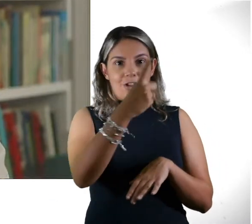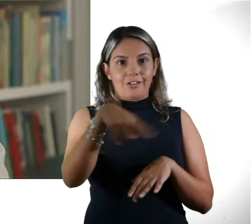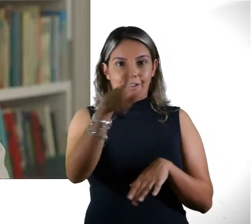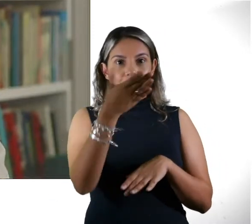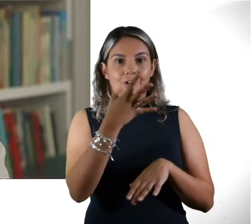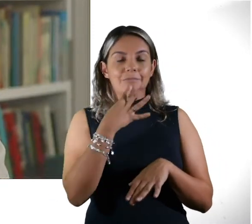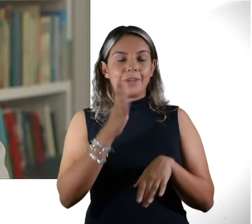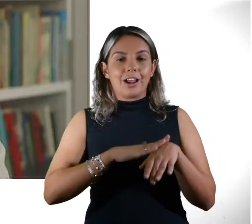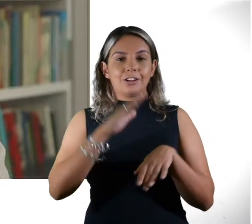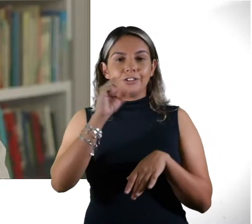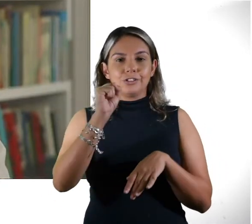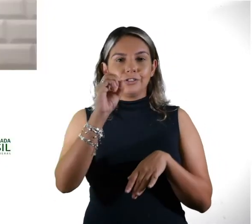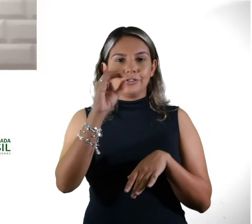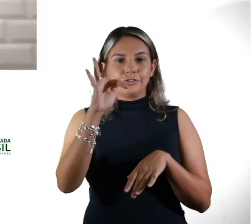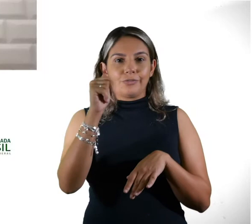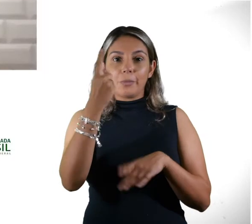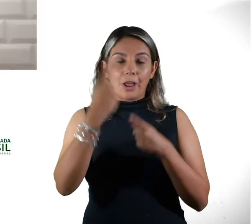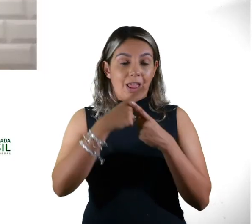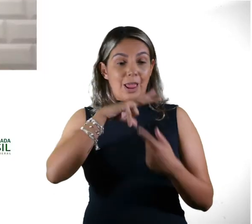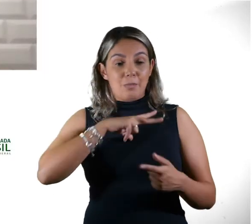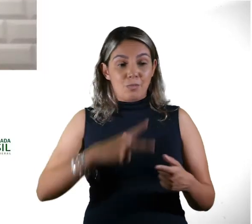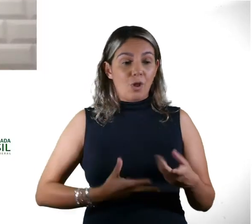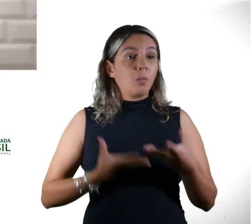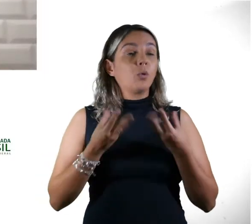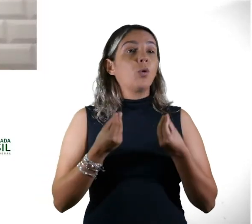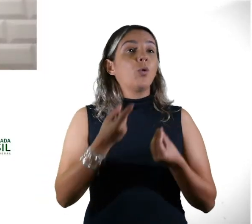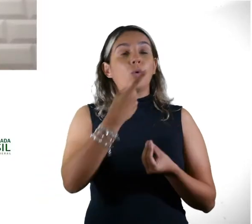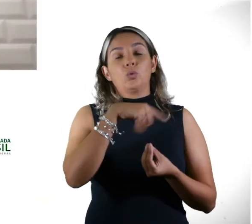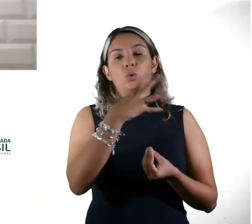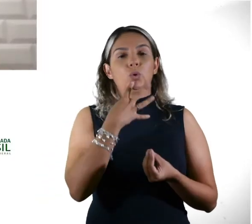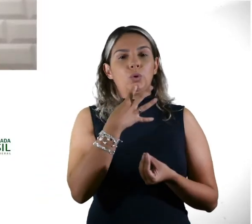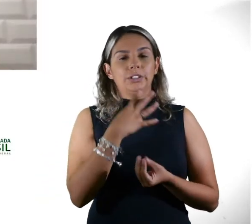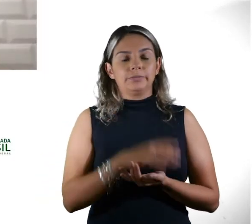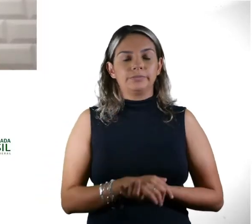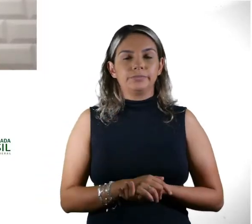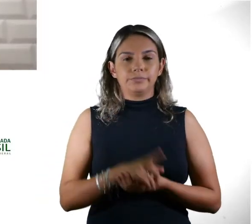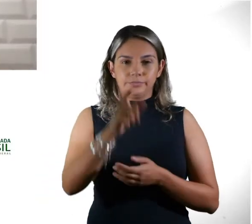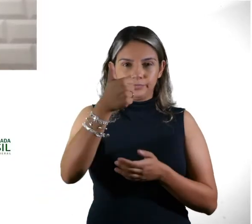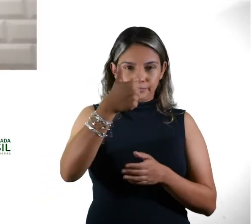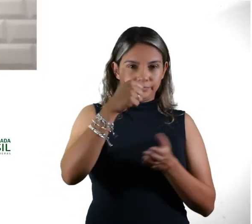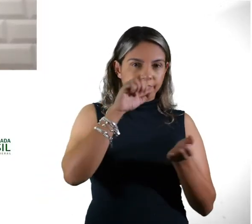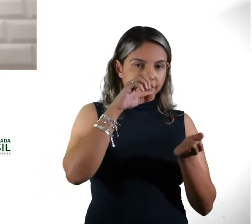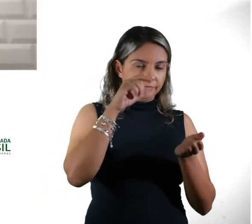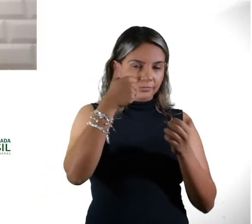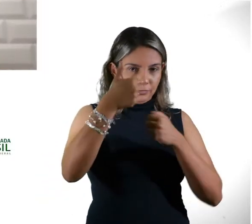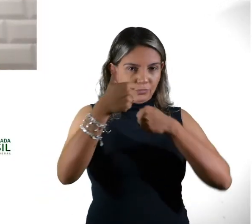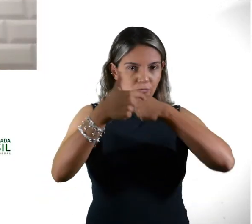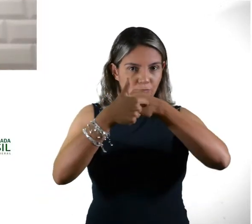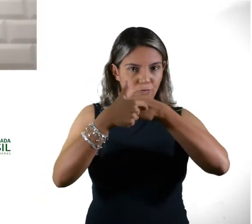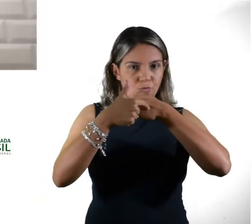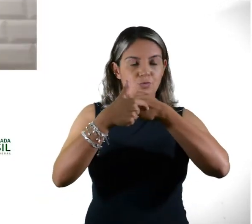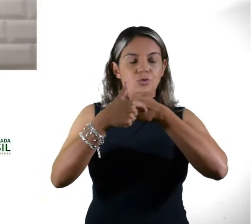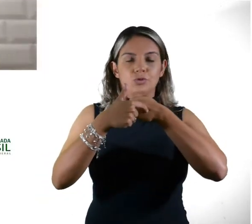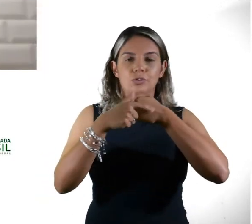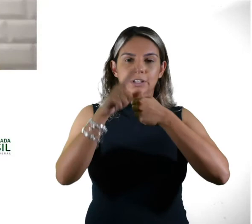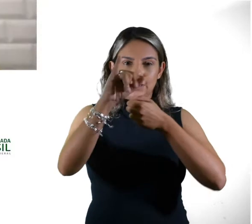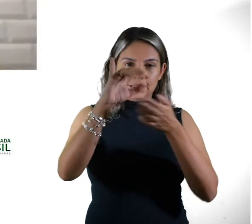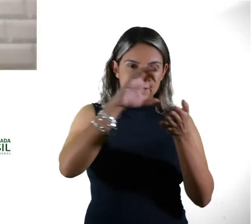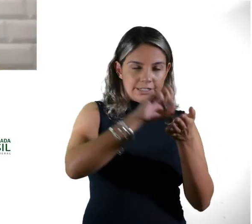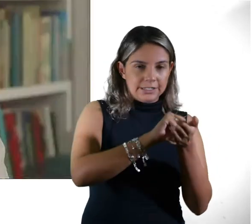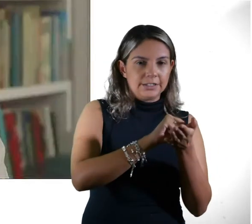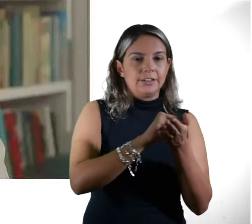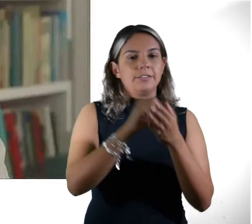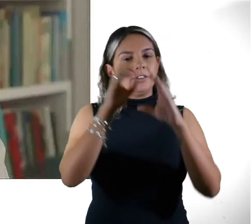Acho eu. Em Portugal é muito conhecida. Então. Bem, curtam a nossa página e se inscrevam aí na nossa